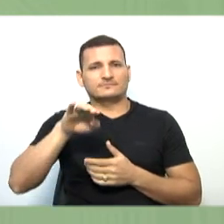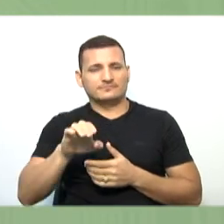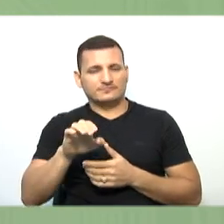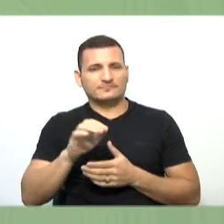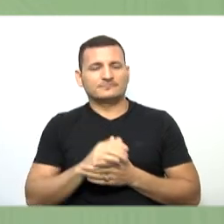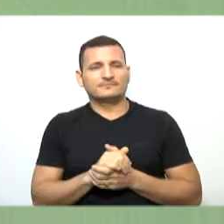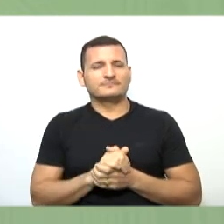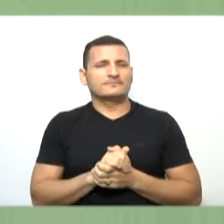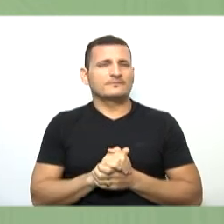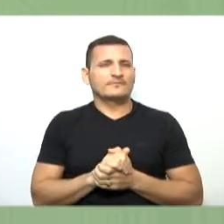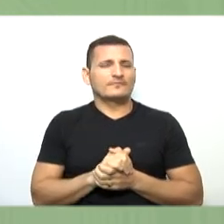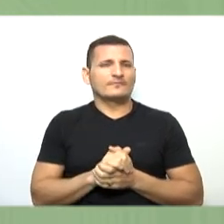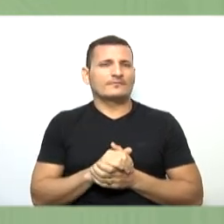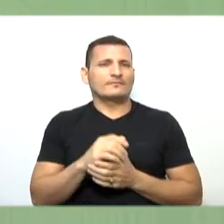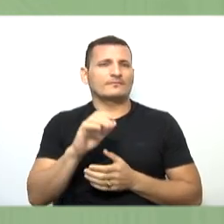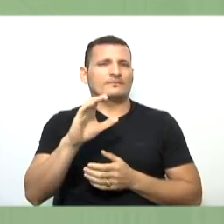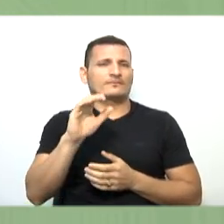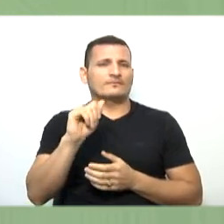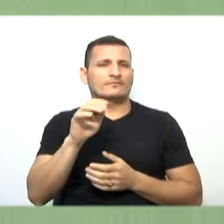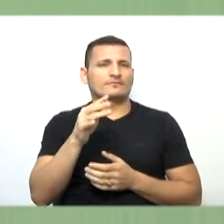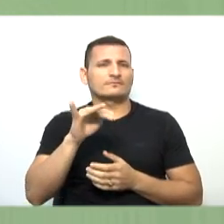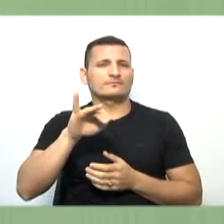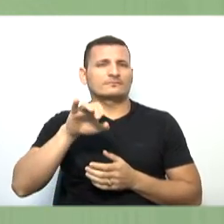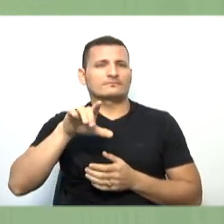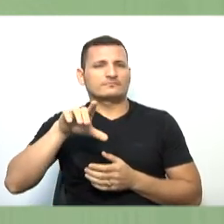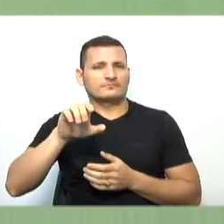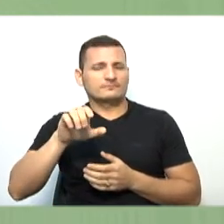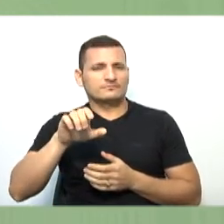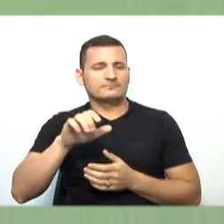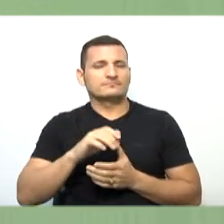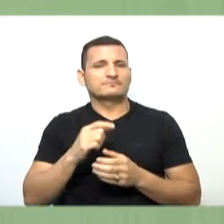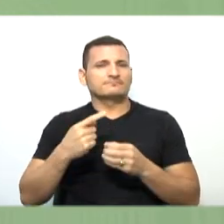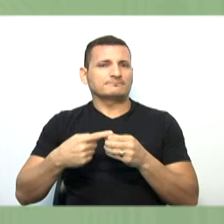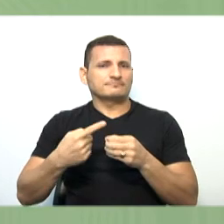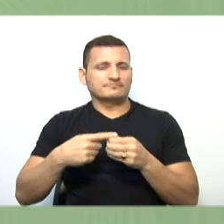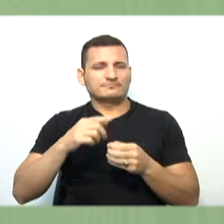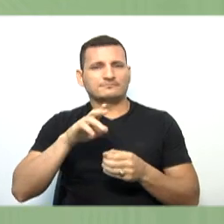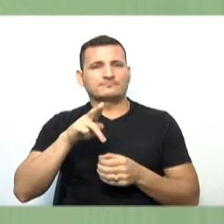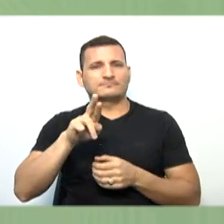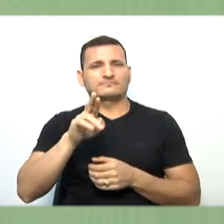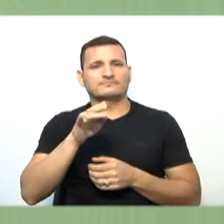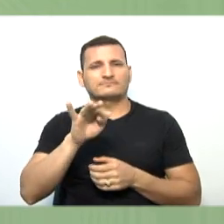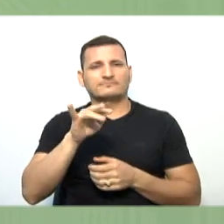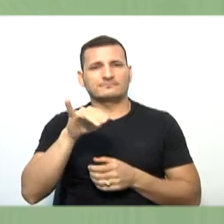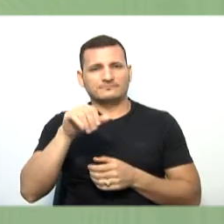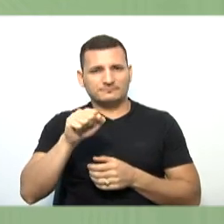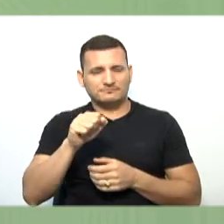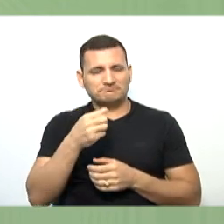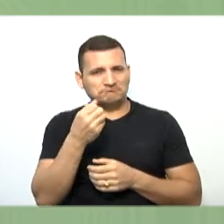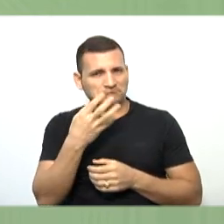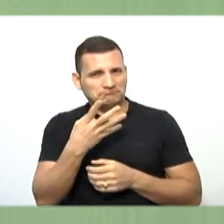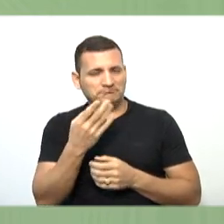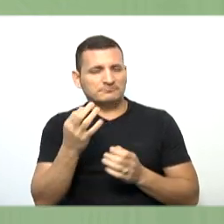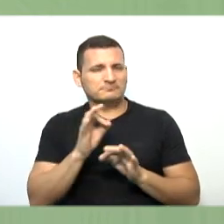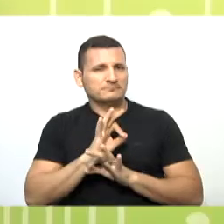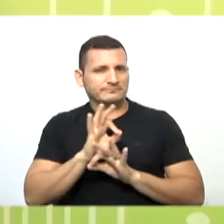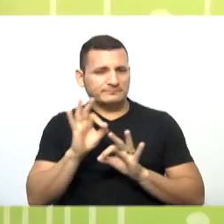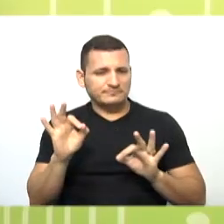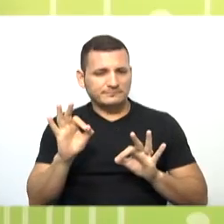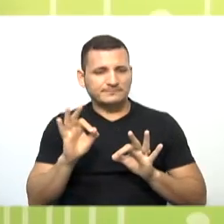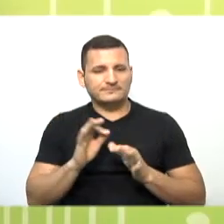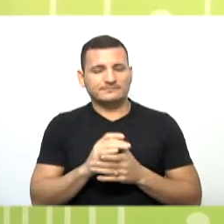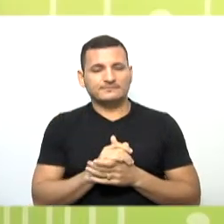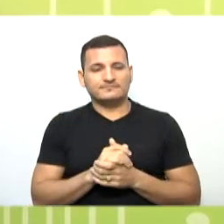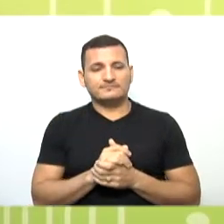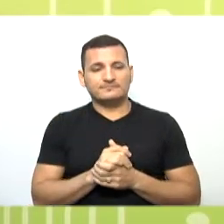Como é o nome da aluna? A Catiele, de Buritis. Muito bem, Catiele, tá perfeito, tá, gente? Então, se